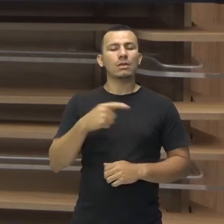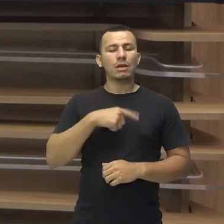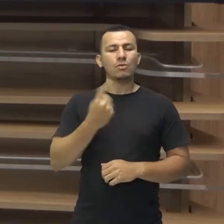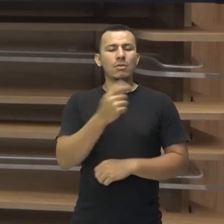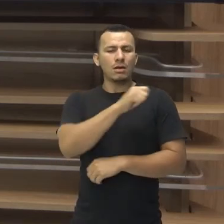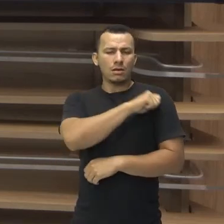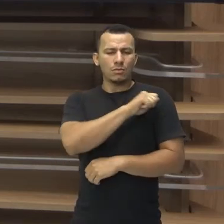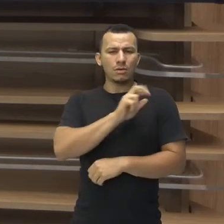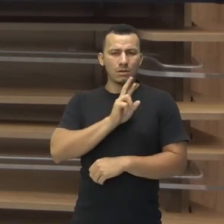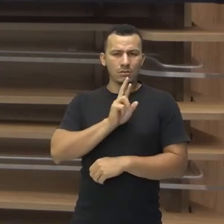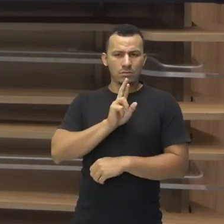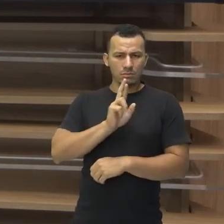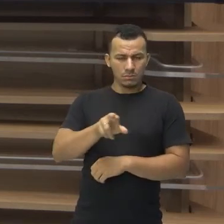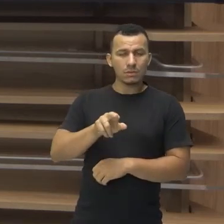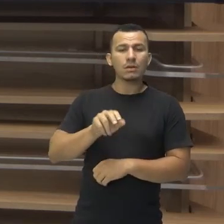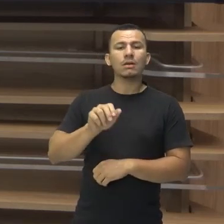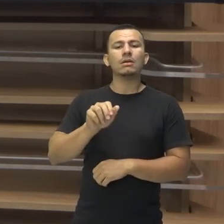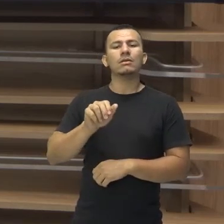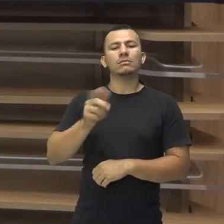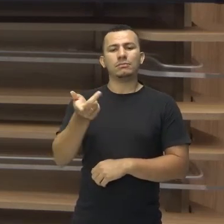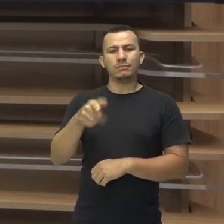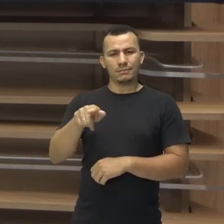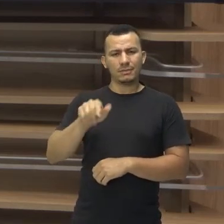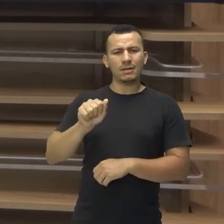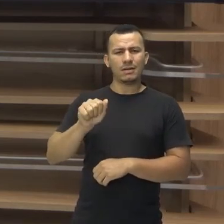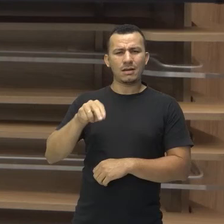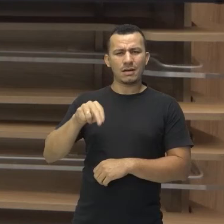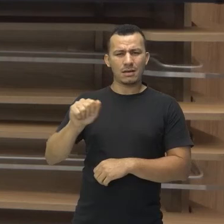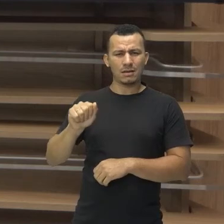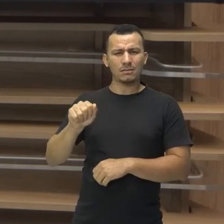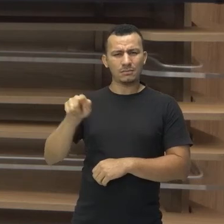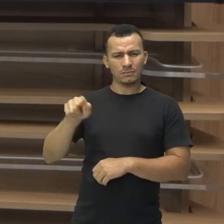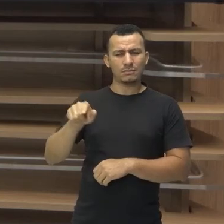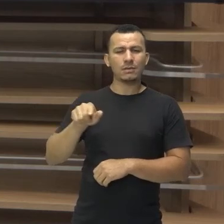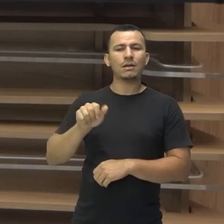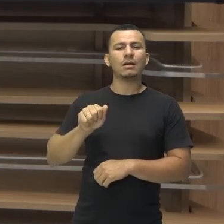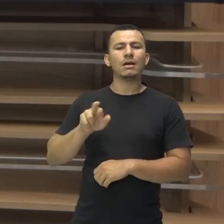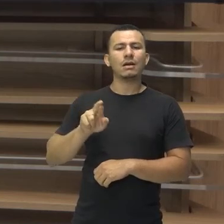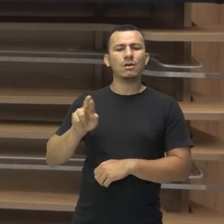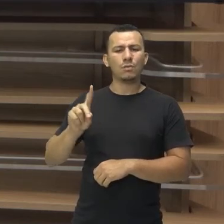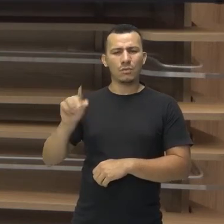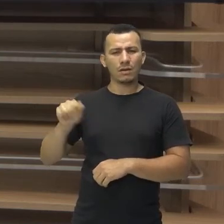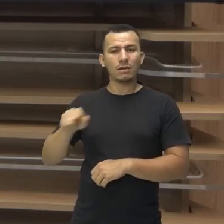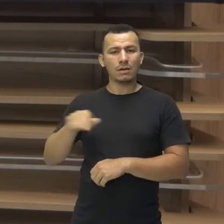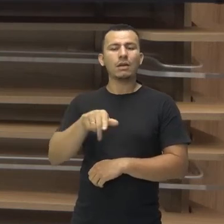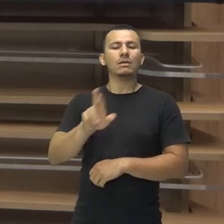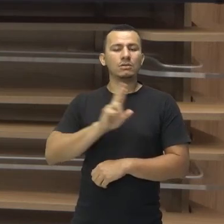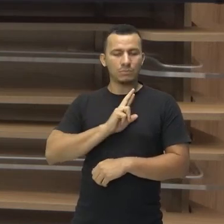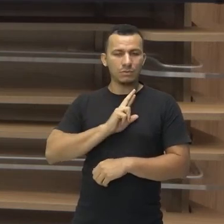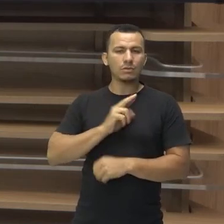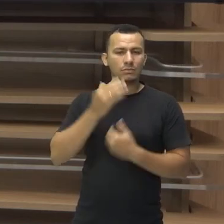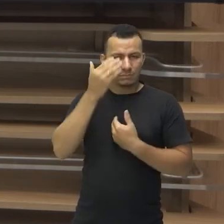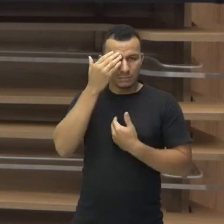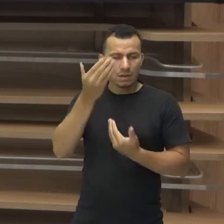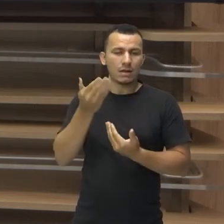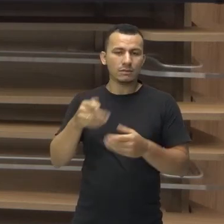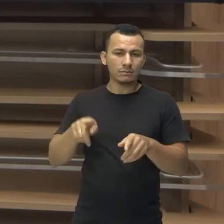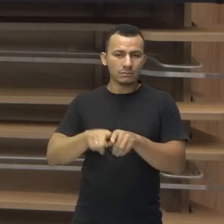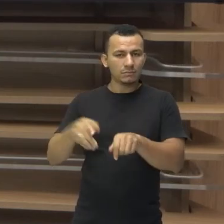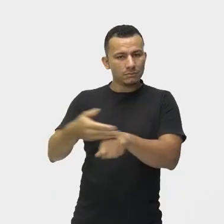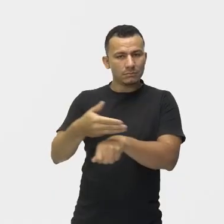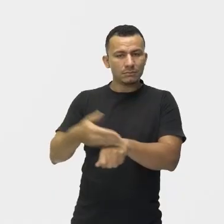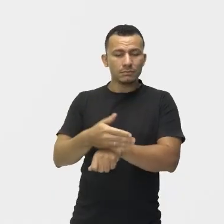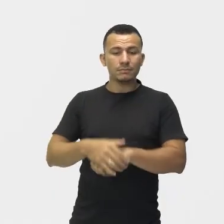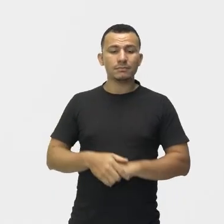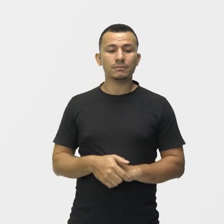resposta correta é a letra B, né? Obrigado aí pela participação da nossa aluna. E olha só, vamos ver aí então o gabarito da nossa questão de